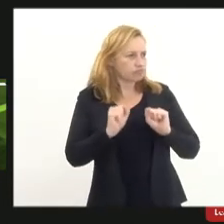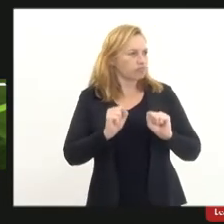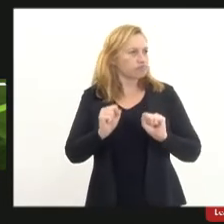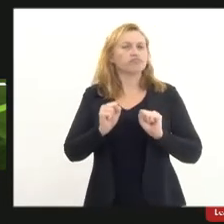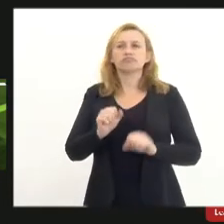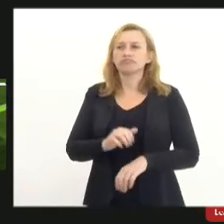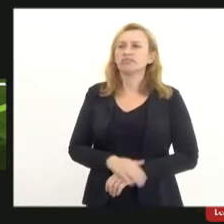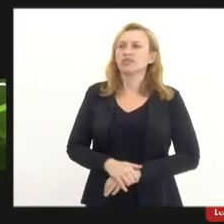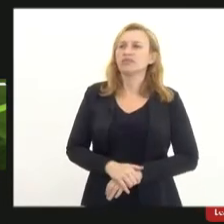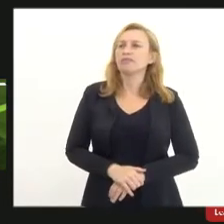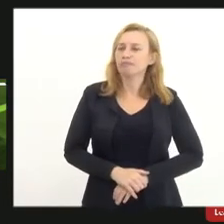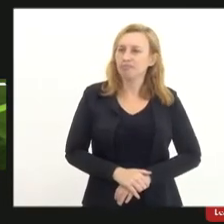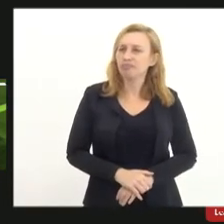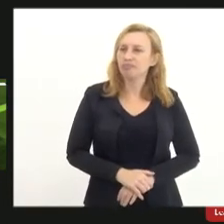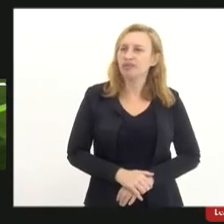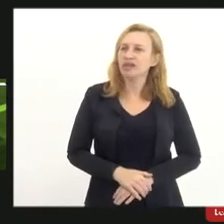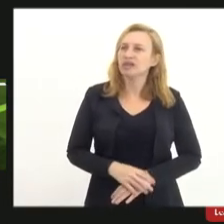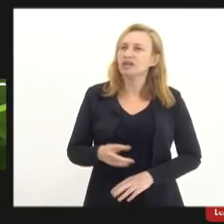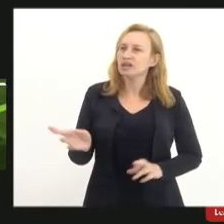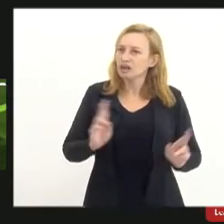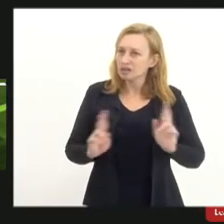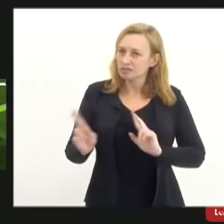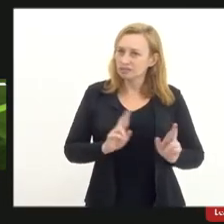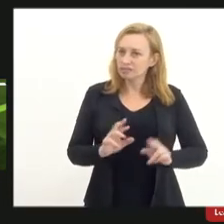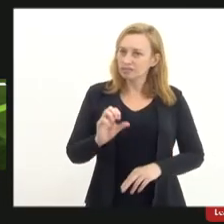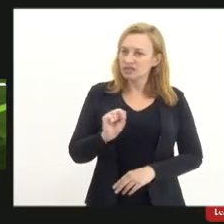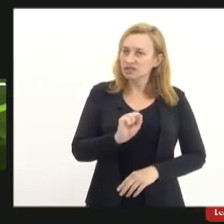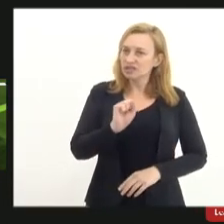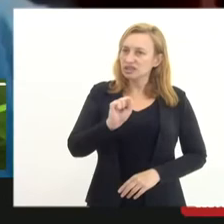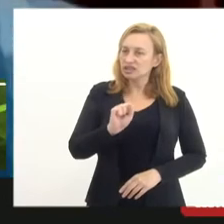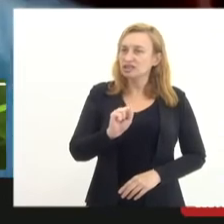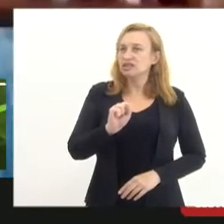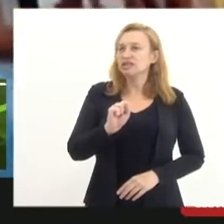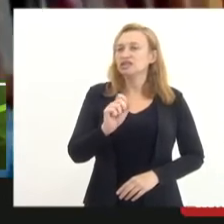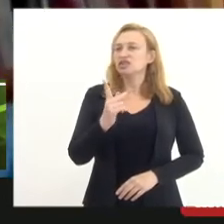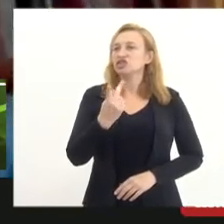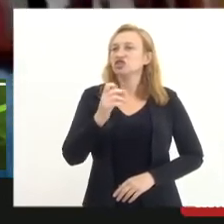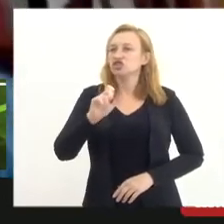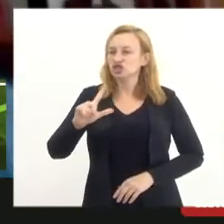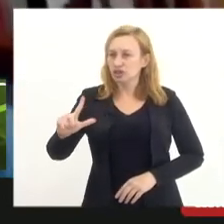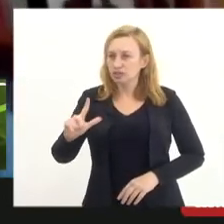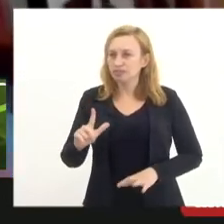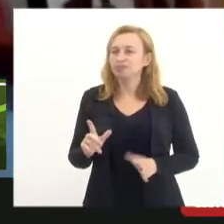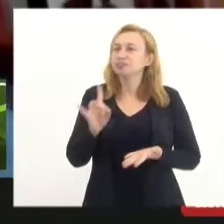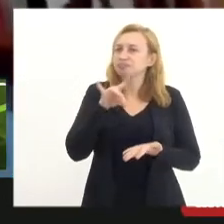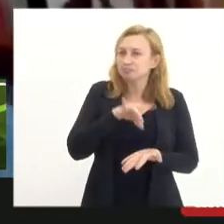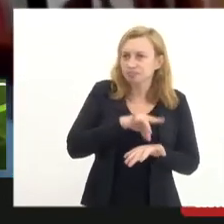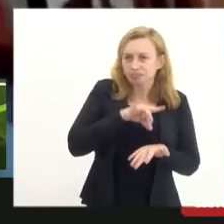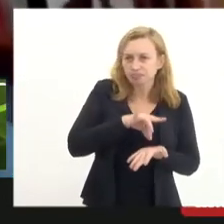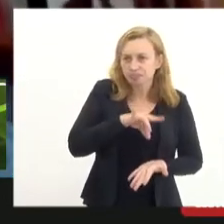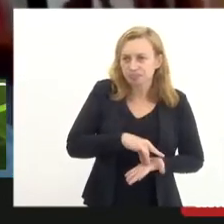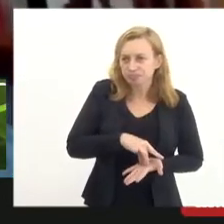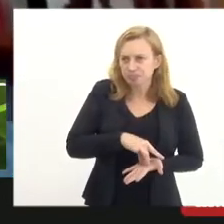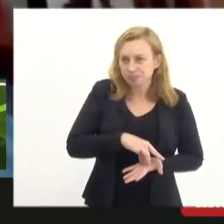Pode fazer. Não, pois é, ainda com relação à Shell e as demais, né? Quer dizer, na verdade,